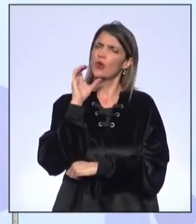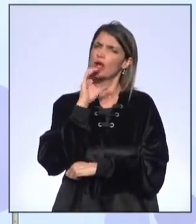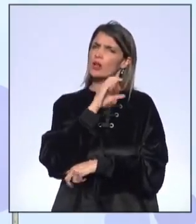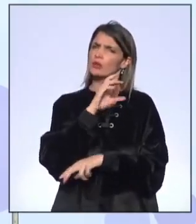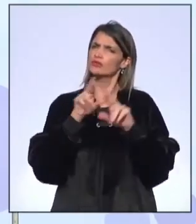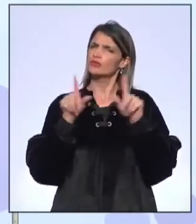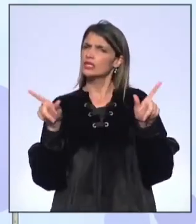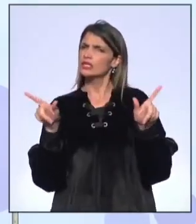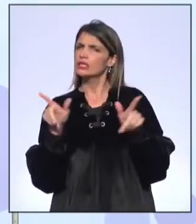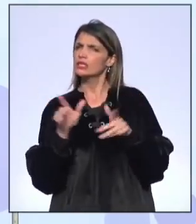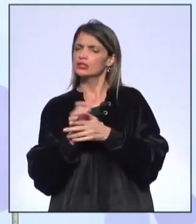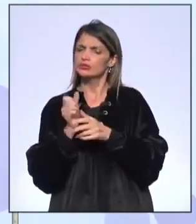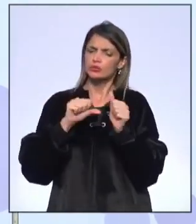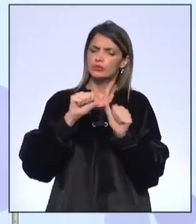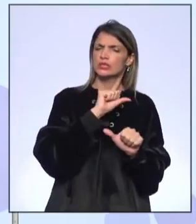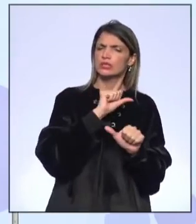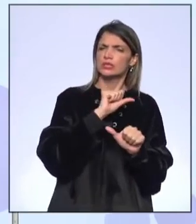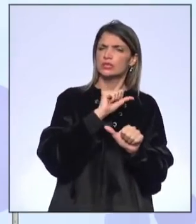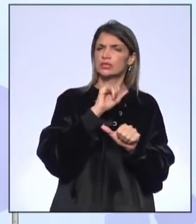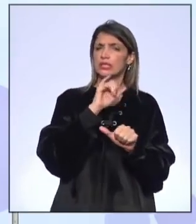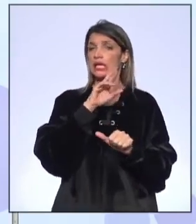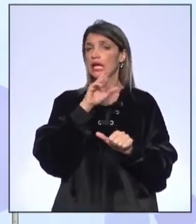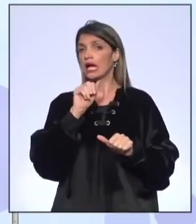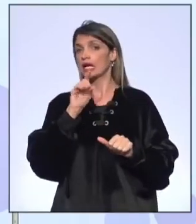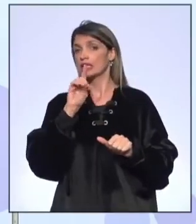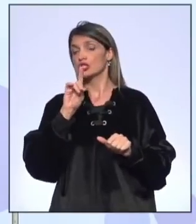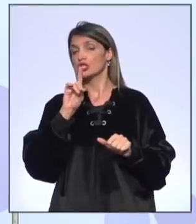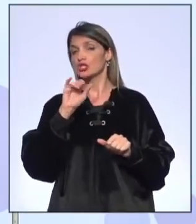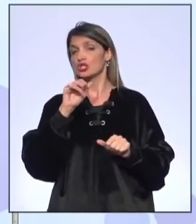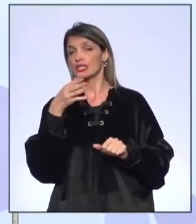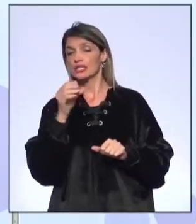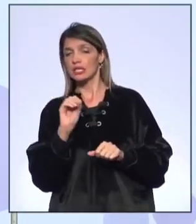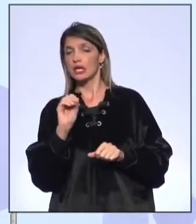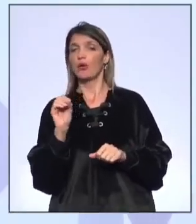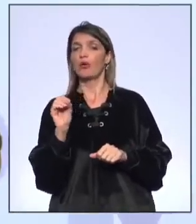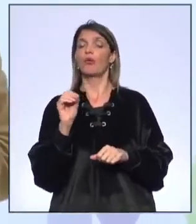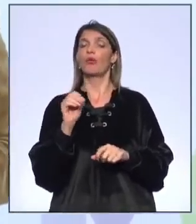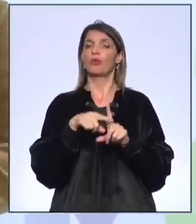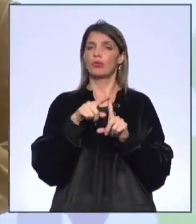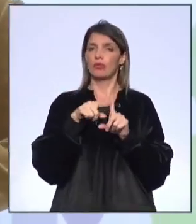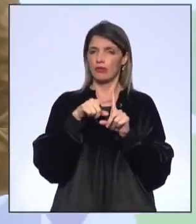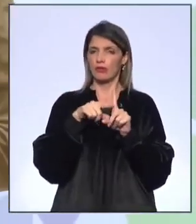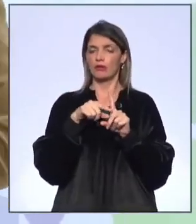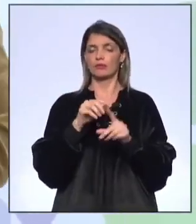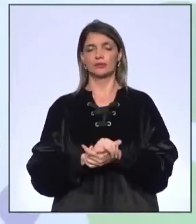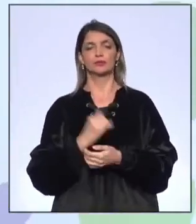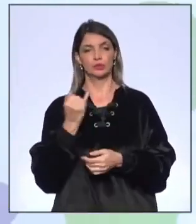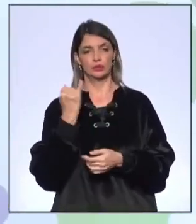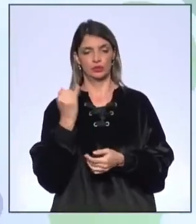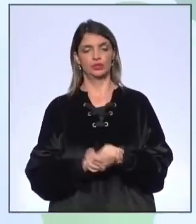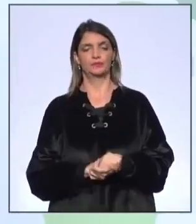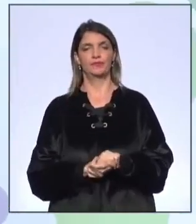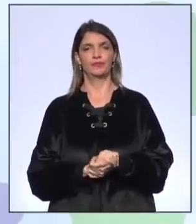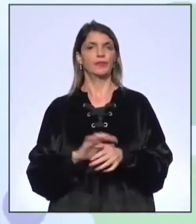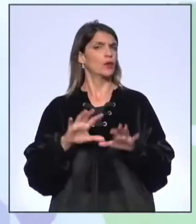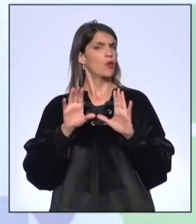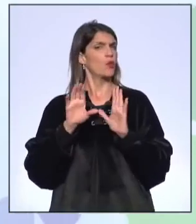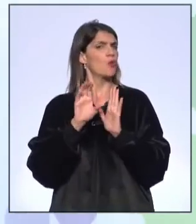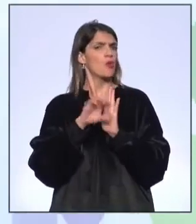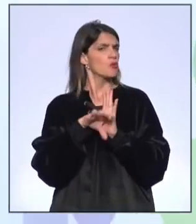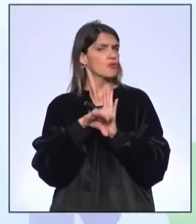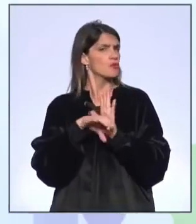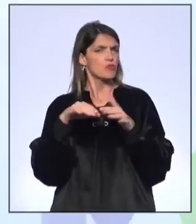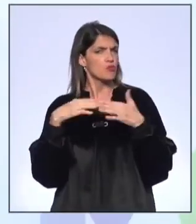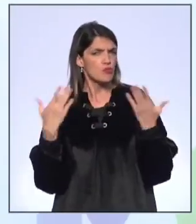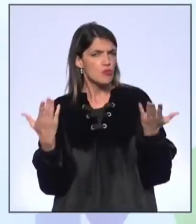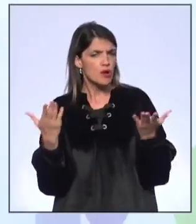ali tem a convecção, ali tem radiação térmica, tá? Isso é importante, beleza? Quais são os conteúdos? Calor